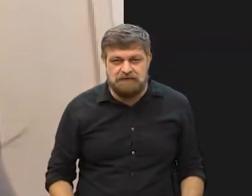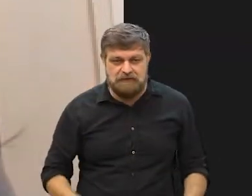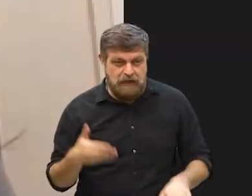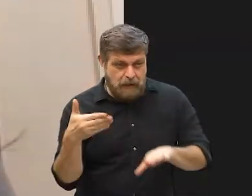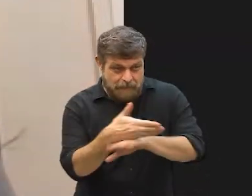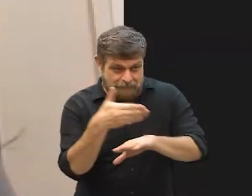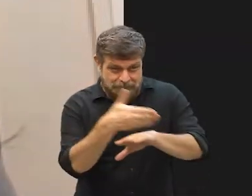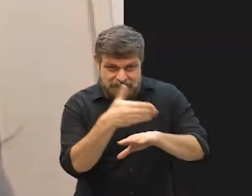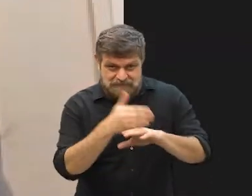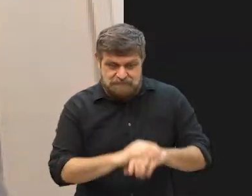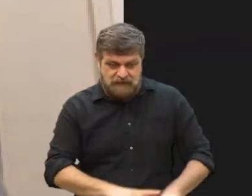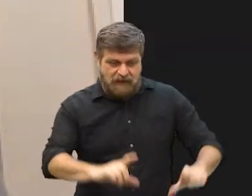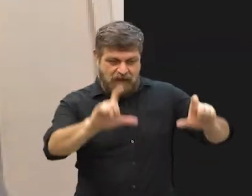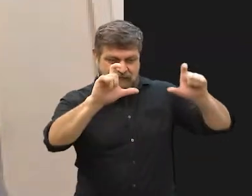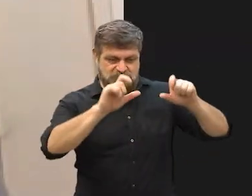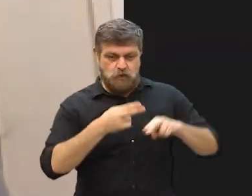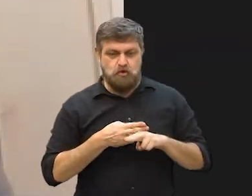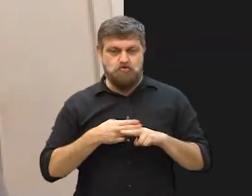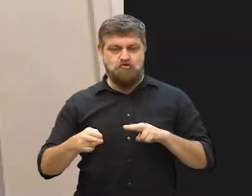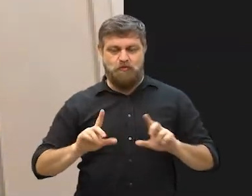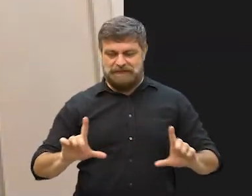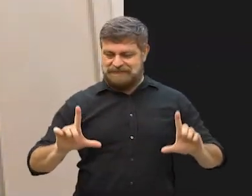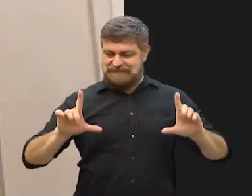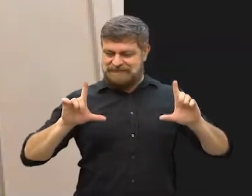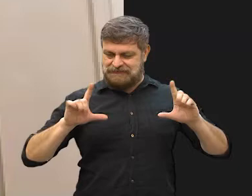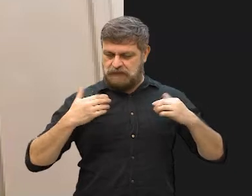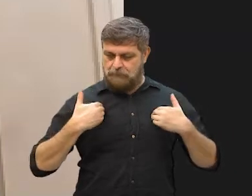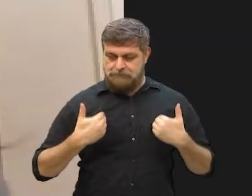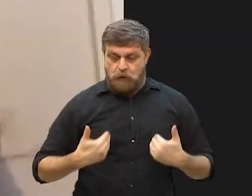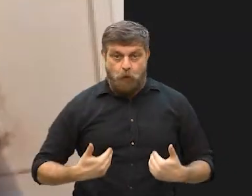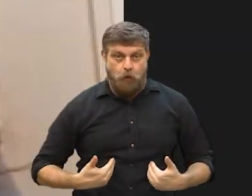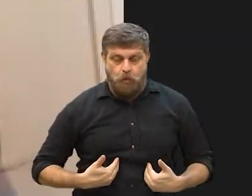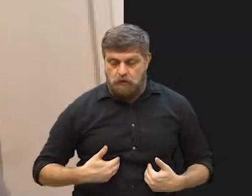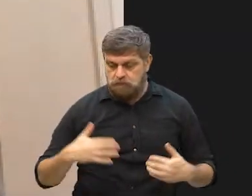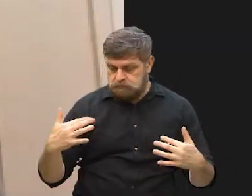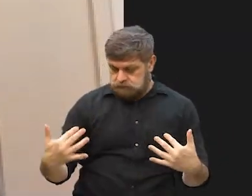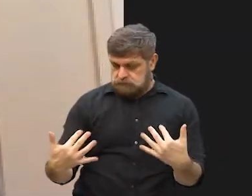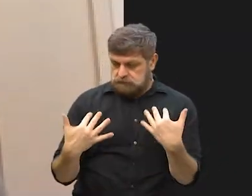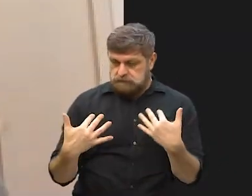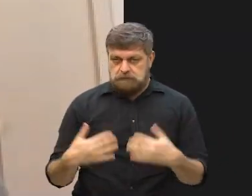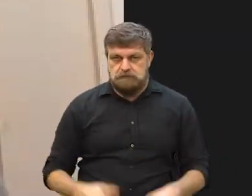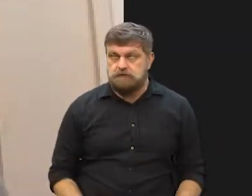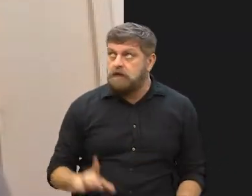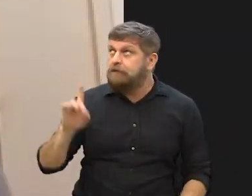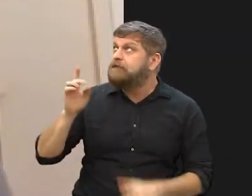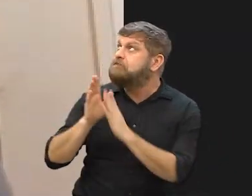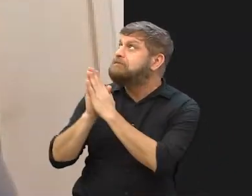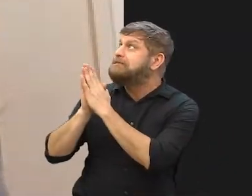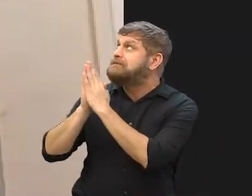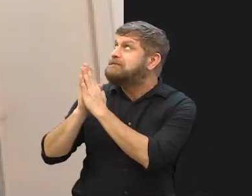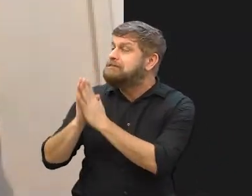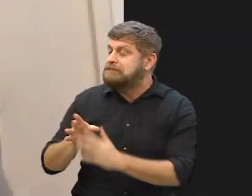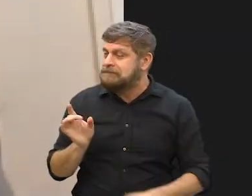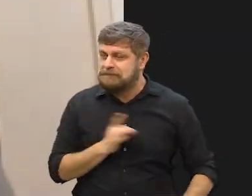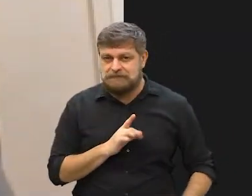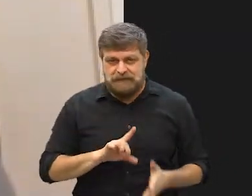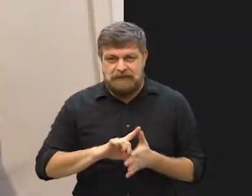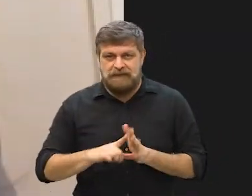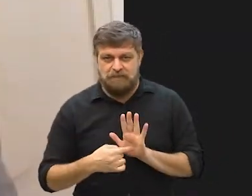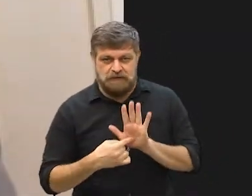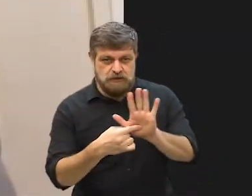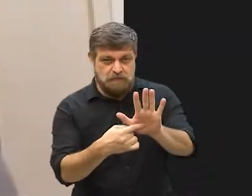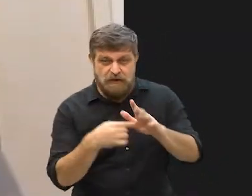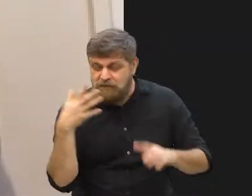algo daquela forma ali, que expõe o corpo todo, né? Então eu falei assim, meu Deus, como vai ficar? Depois eu te mostro a foto.